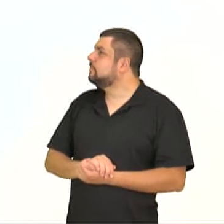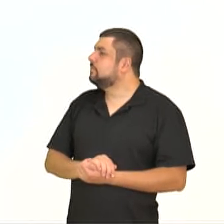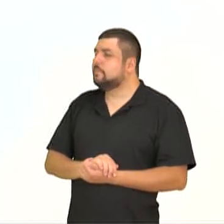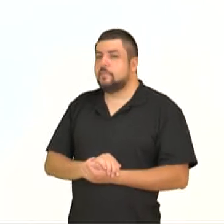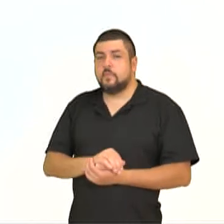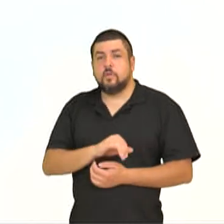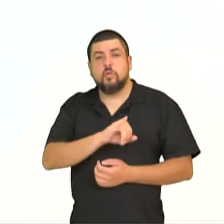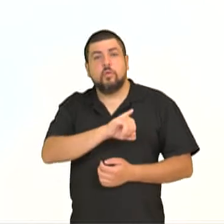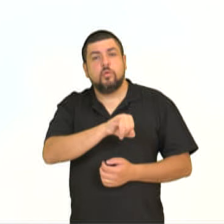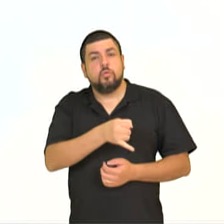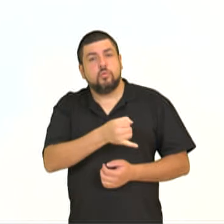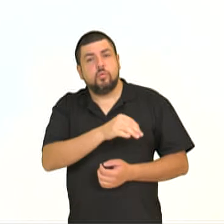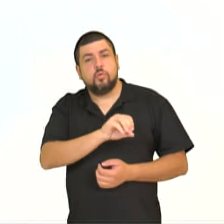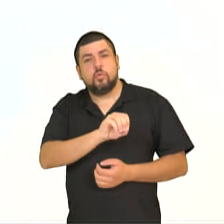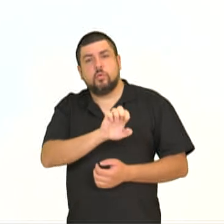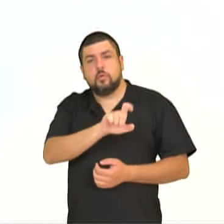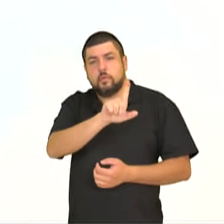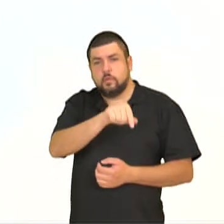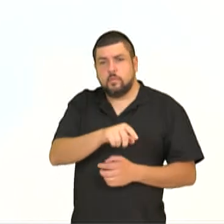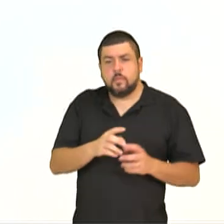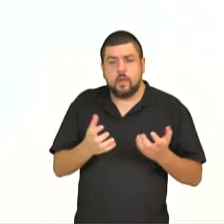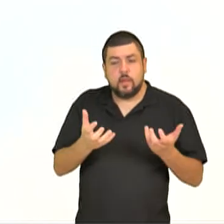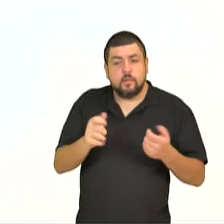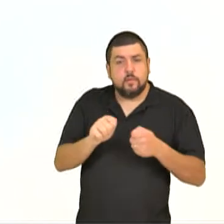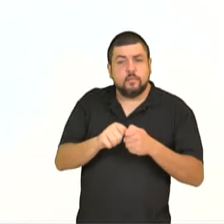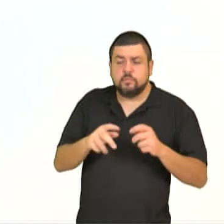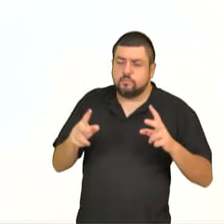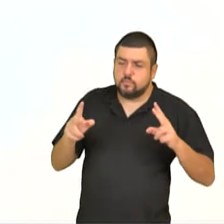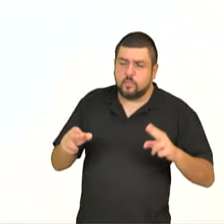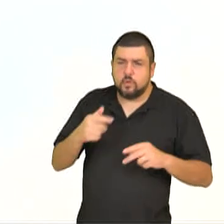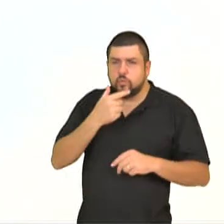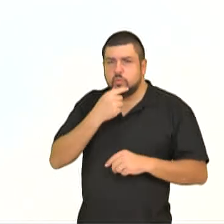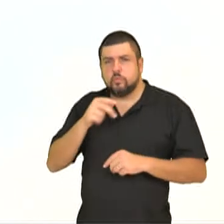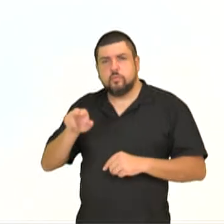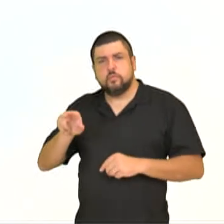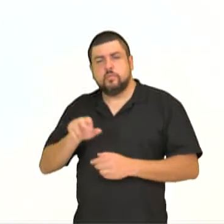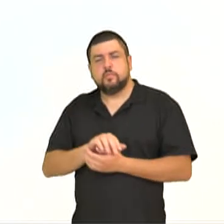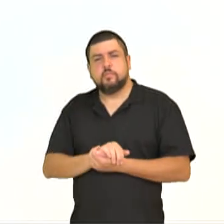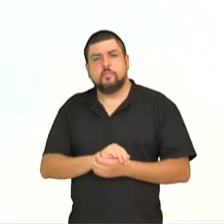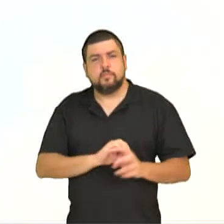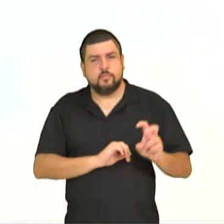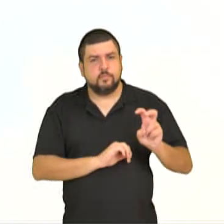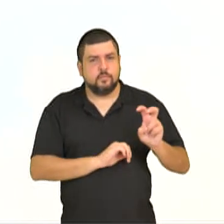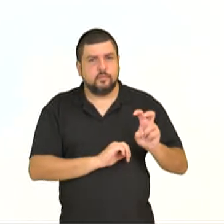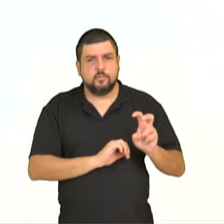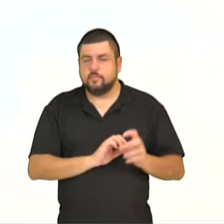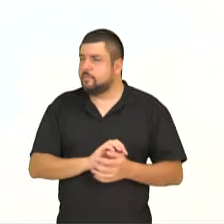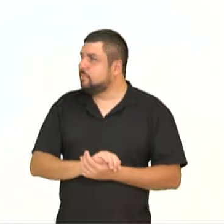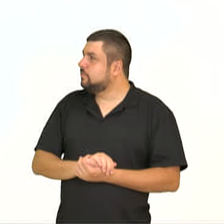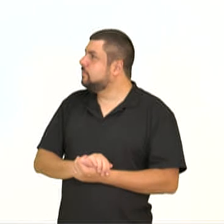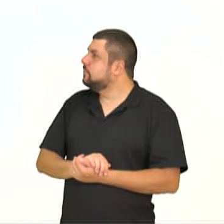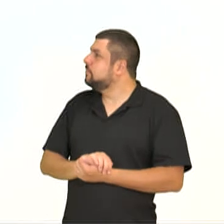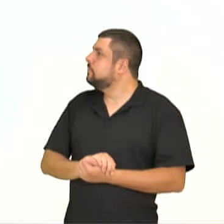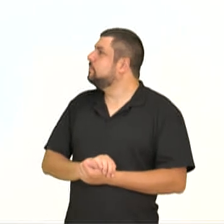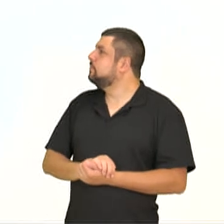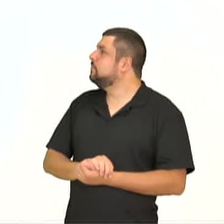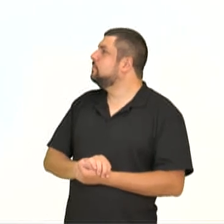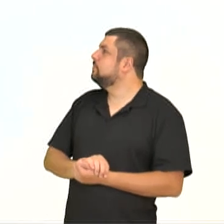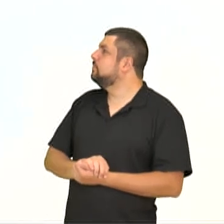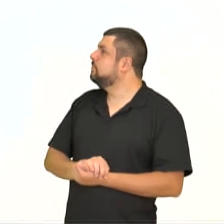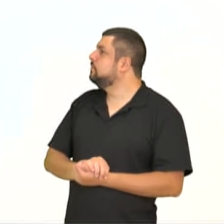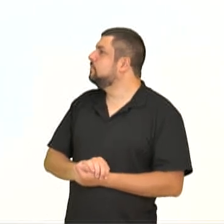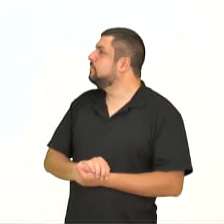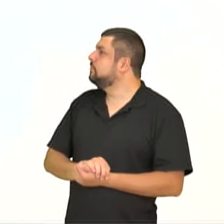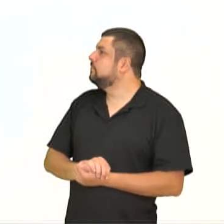José queria fazer o mesmo que seu irmão. 5. Si contara esta broma de mal gusto a qualquer, poderia